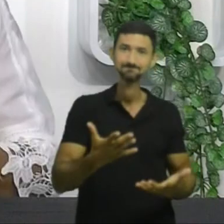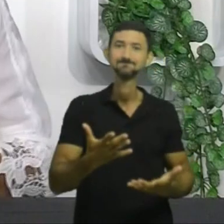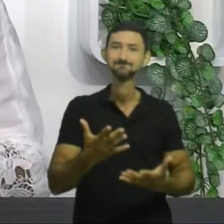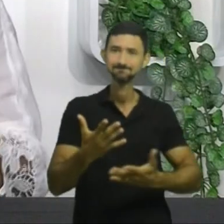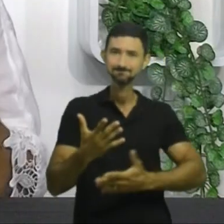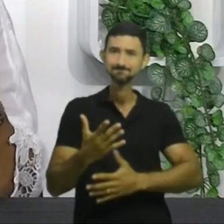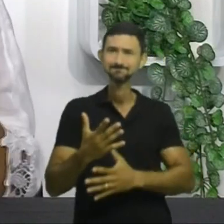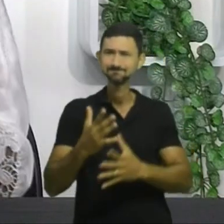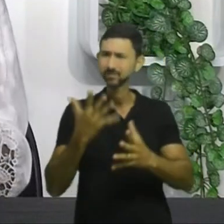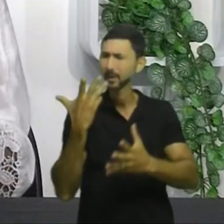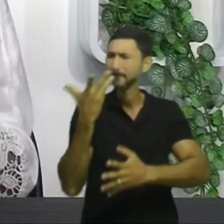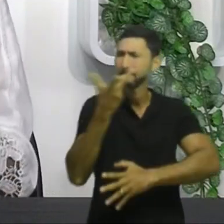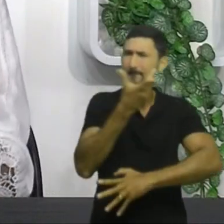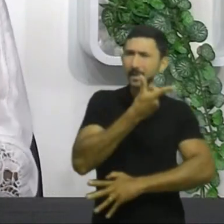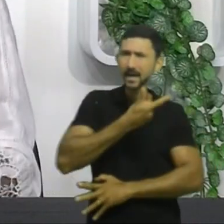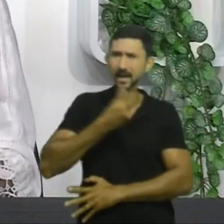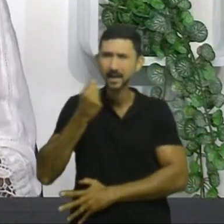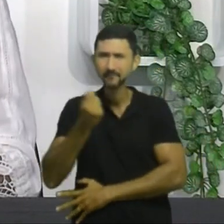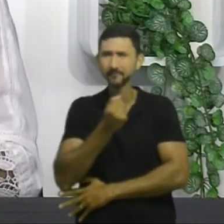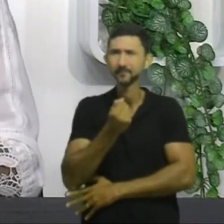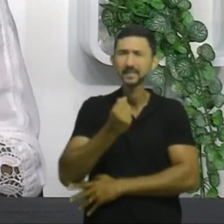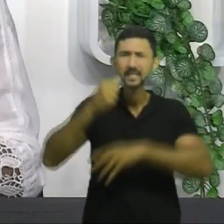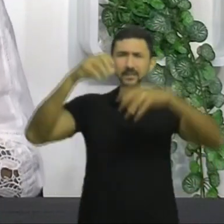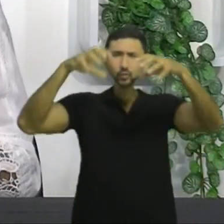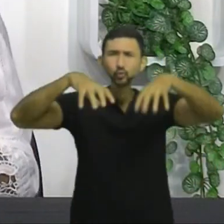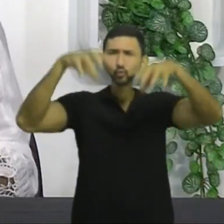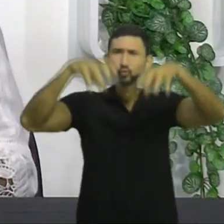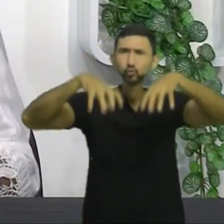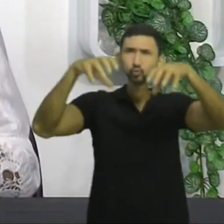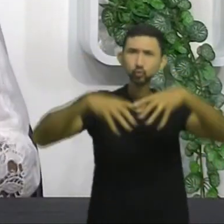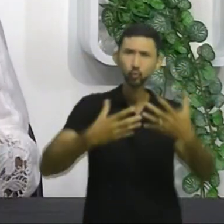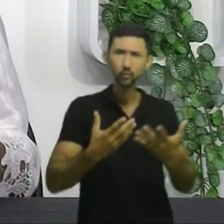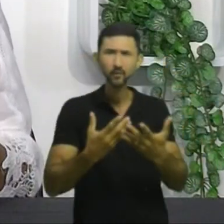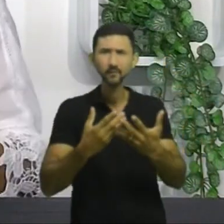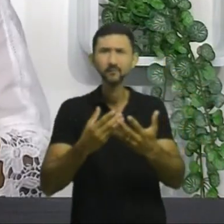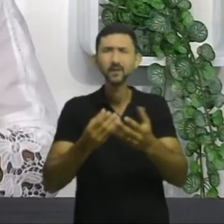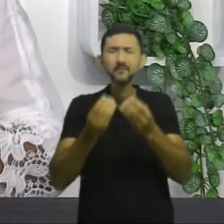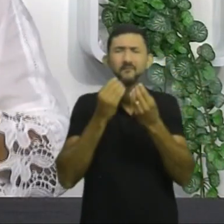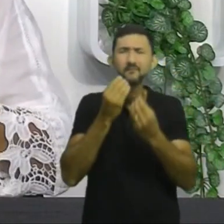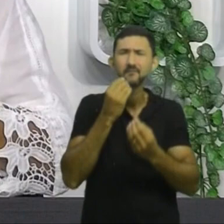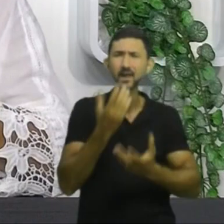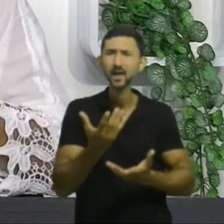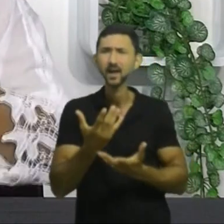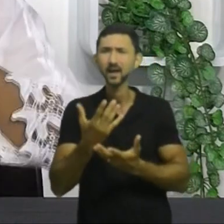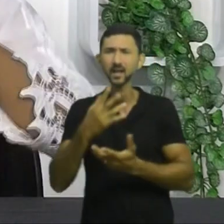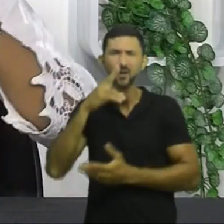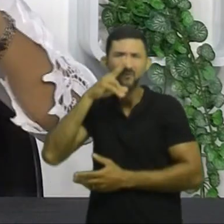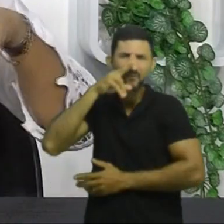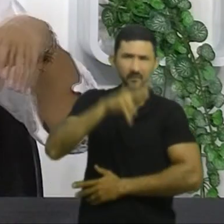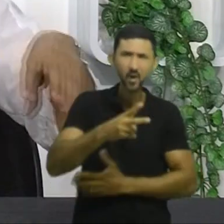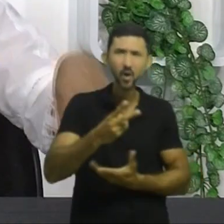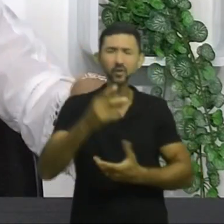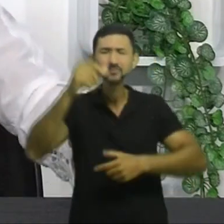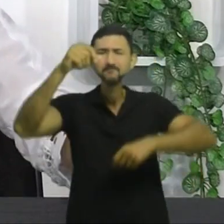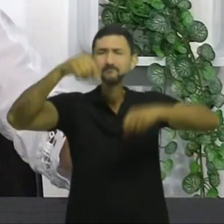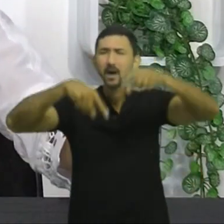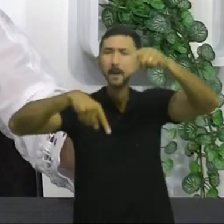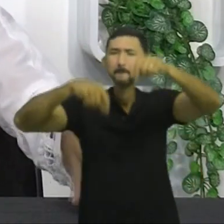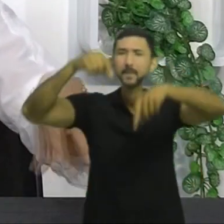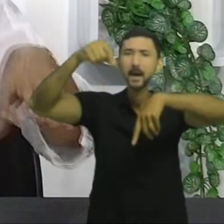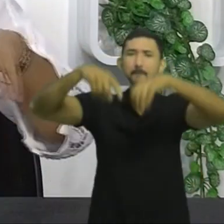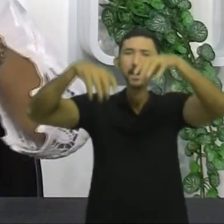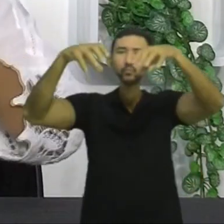diz. A riqueza que a gente tem com as nossas chuvas, sejam elas finas, grossas, garoas, em